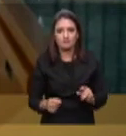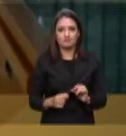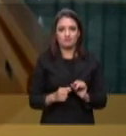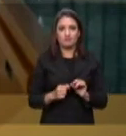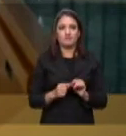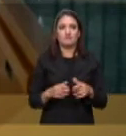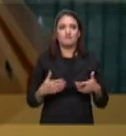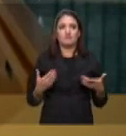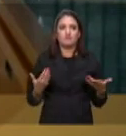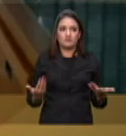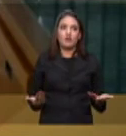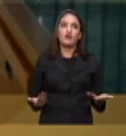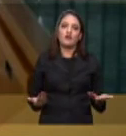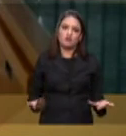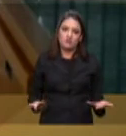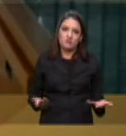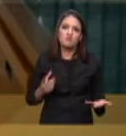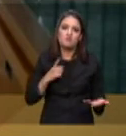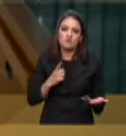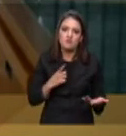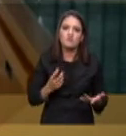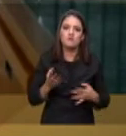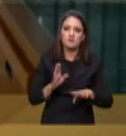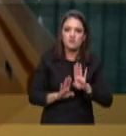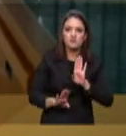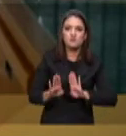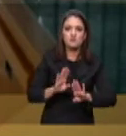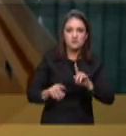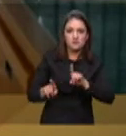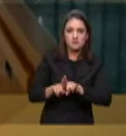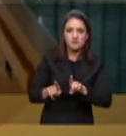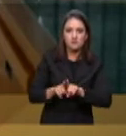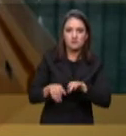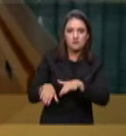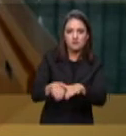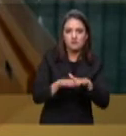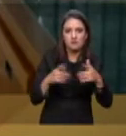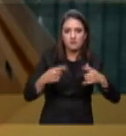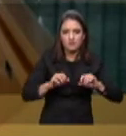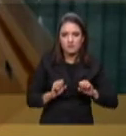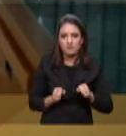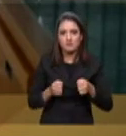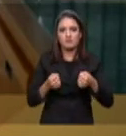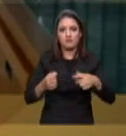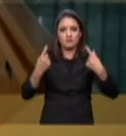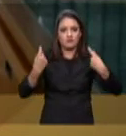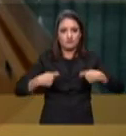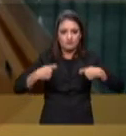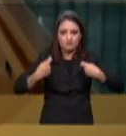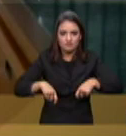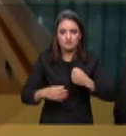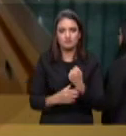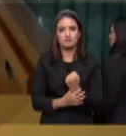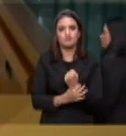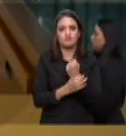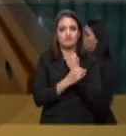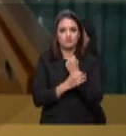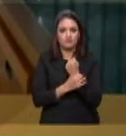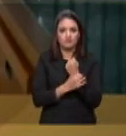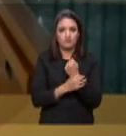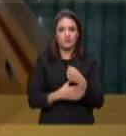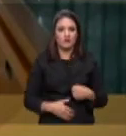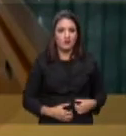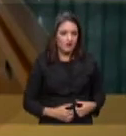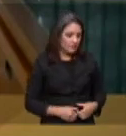Neste cuidado que tive, verifiquei que o princípio da proporcionalidade precisa de atender a uma necessidade para garantir, portanto,